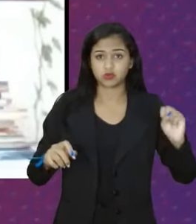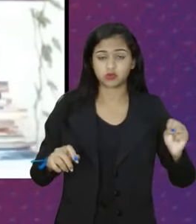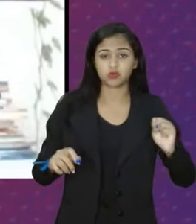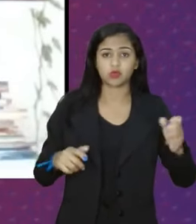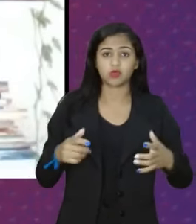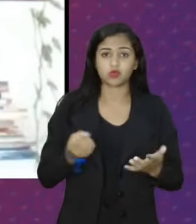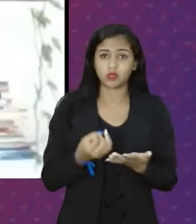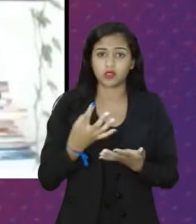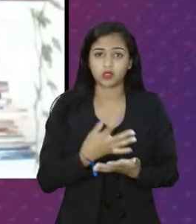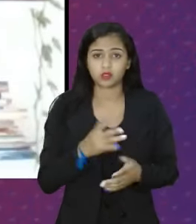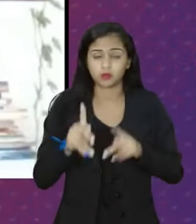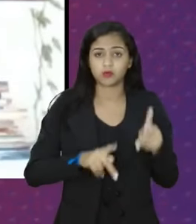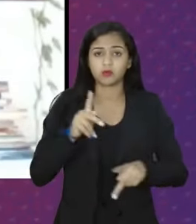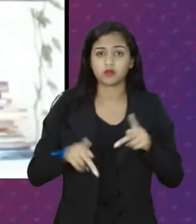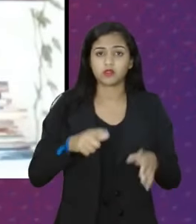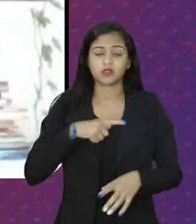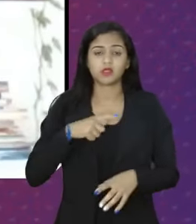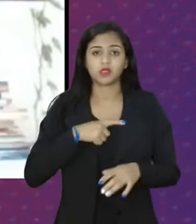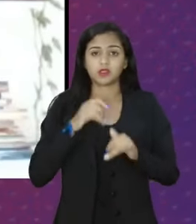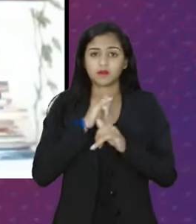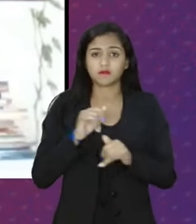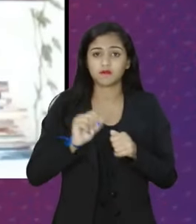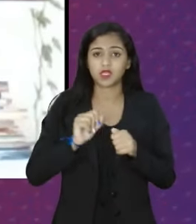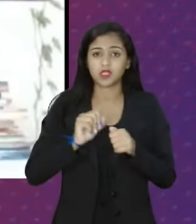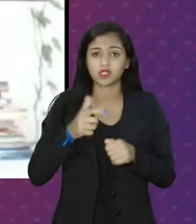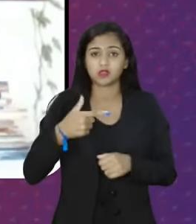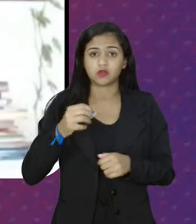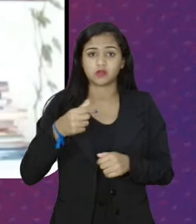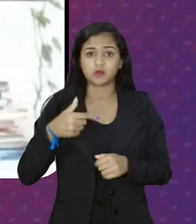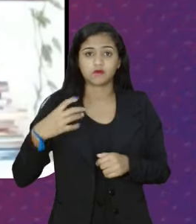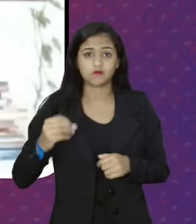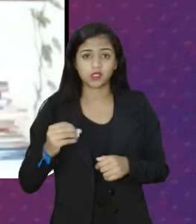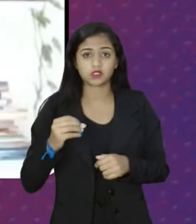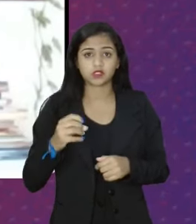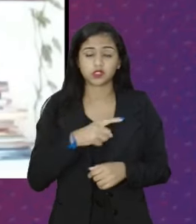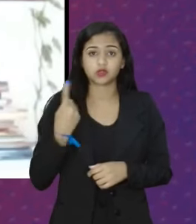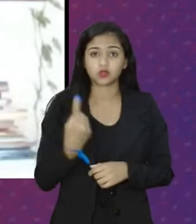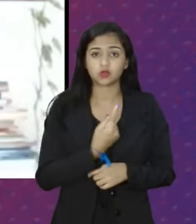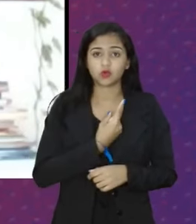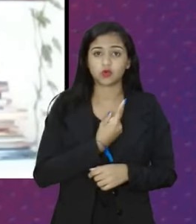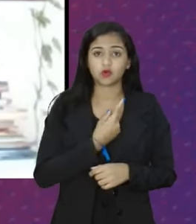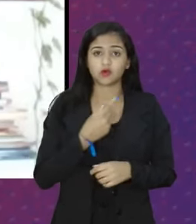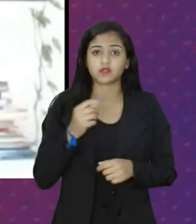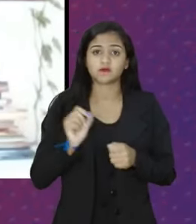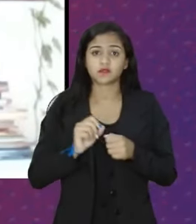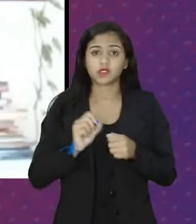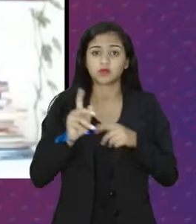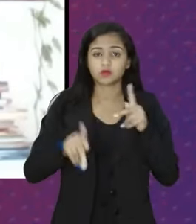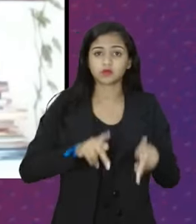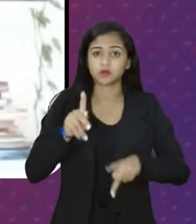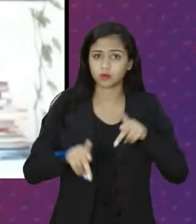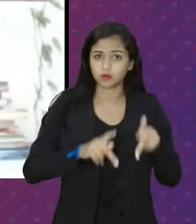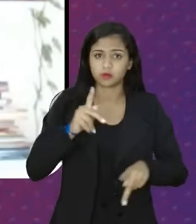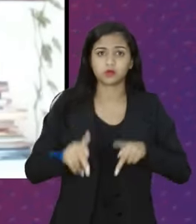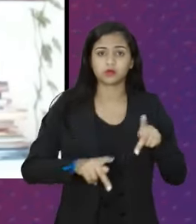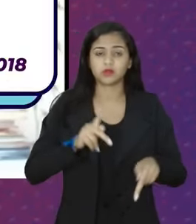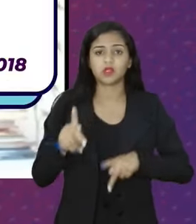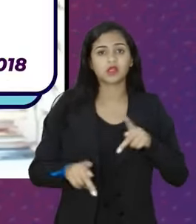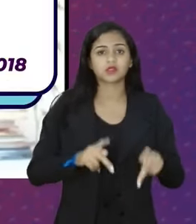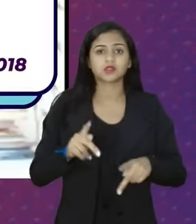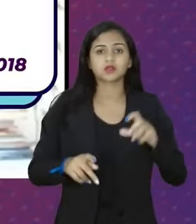censo populacional, que deveria ter sido feito em 2020, nós estimamos uma população